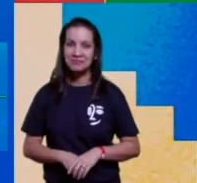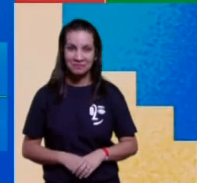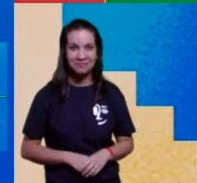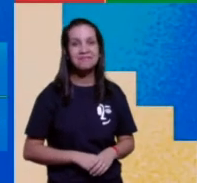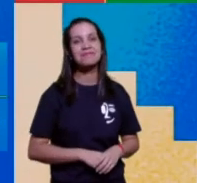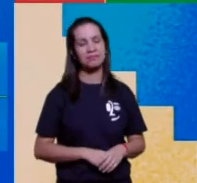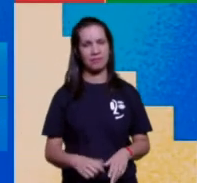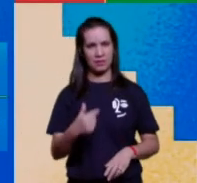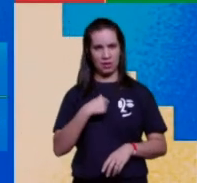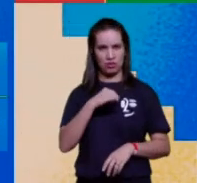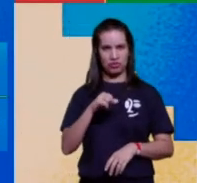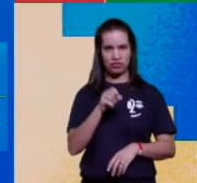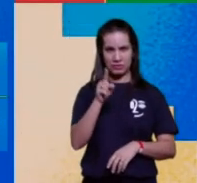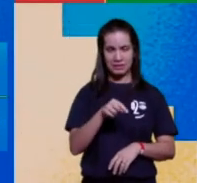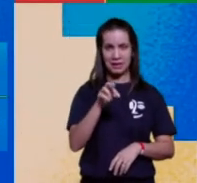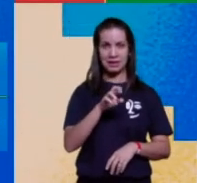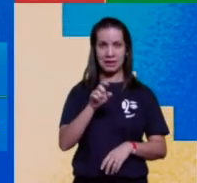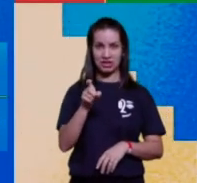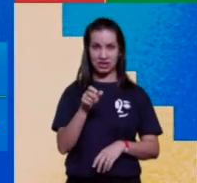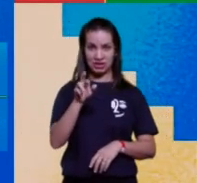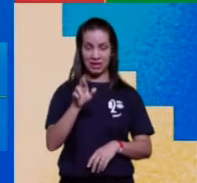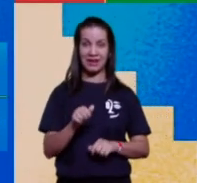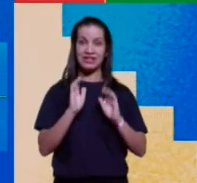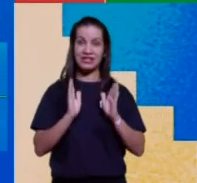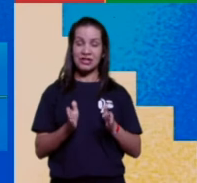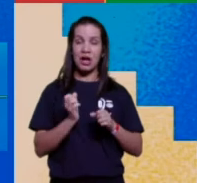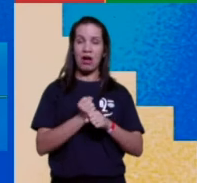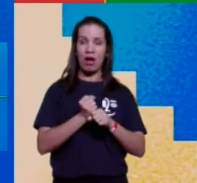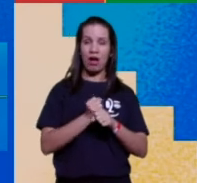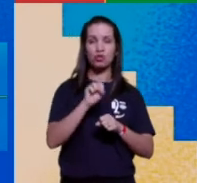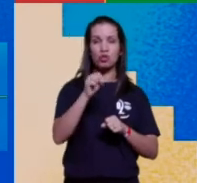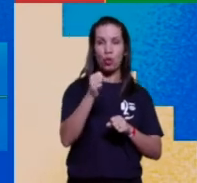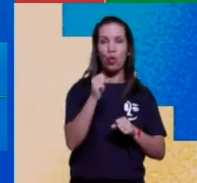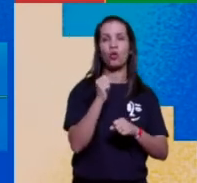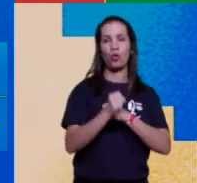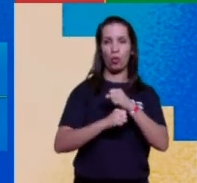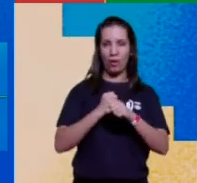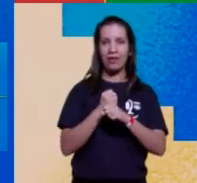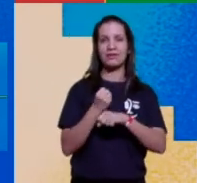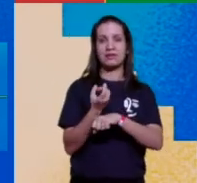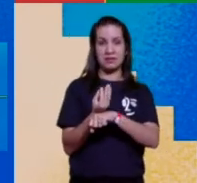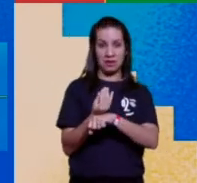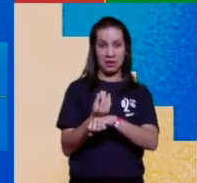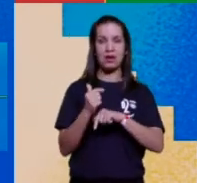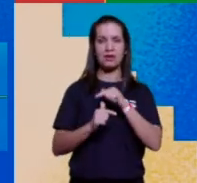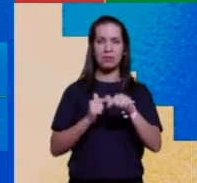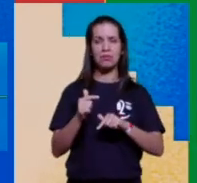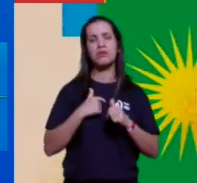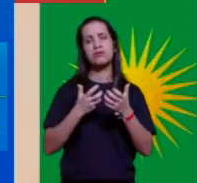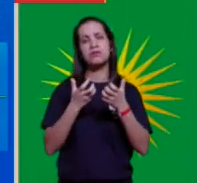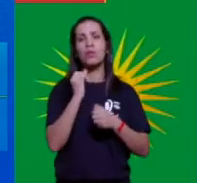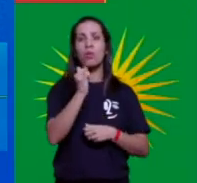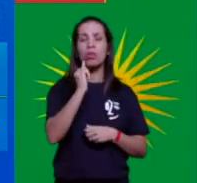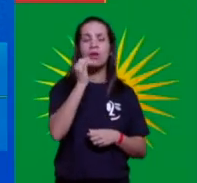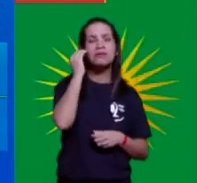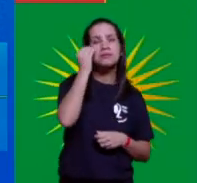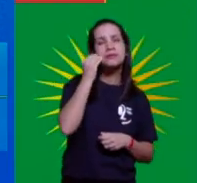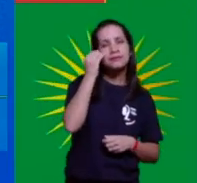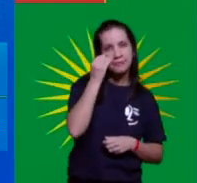Sou José Teixeira, estou aqui no Santander há 8 anos, bastante orgulho de estar aqui. Eu queria contar para vocês hoje uma experiência que a